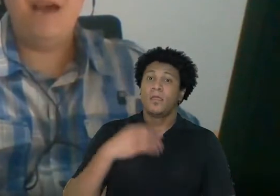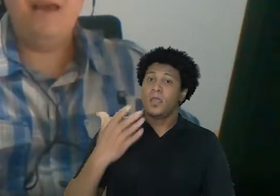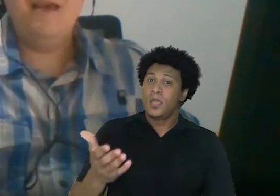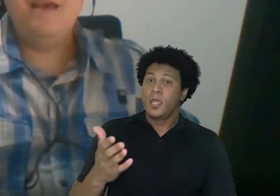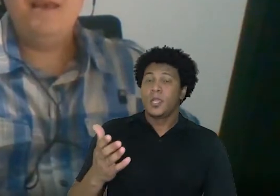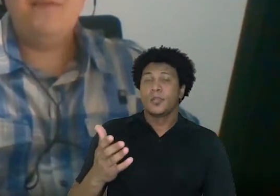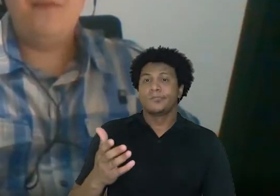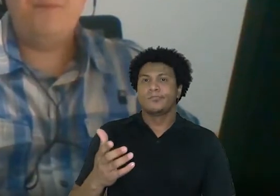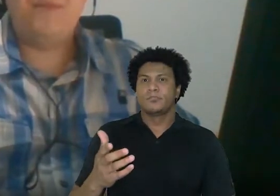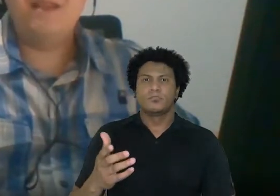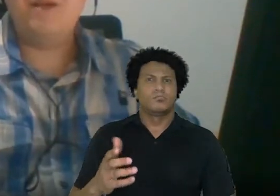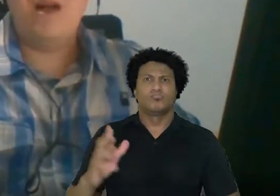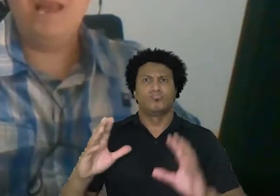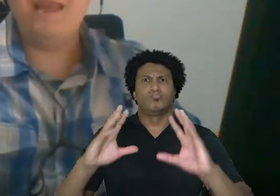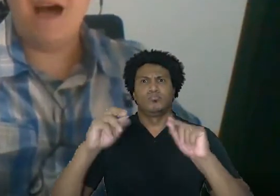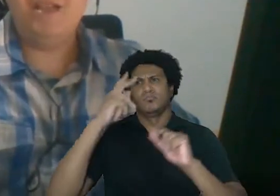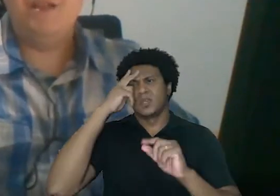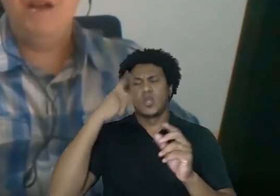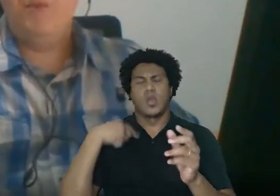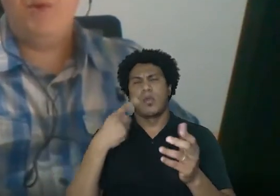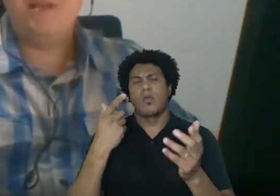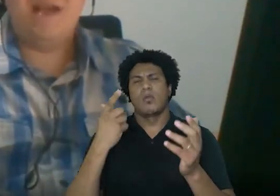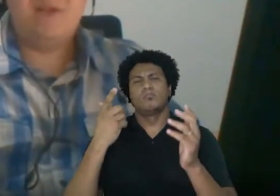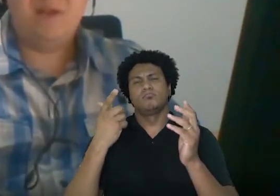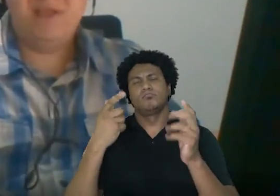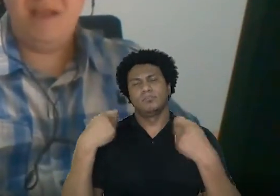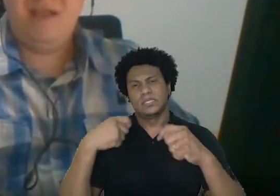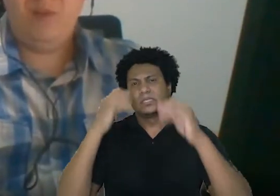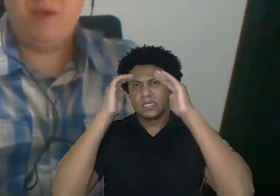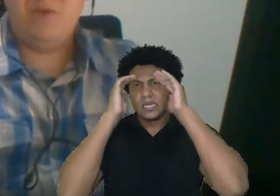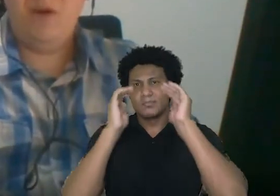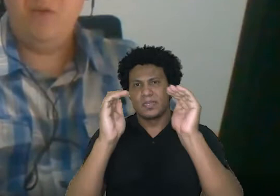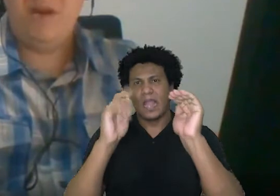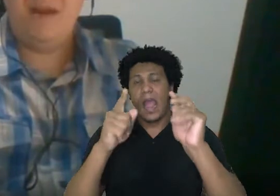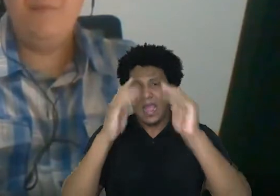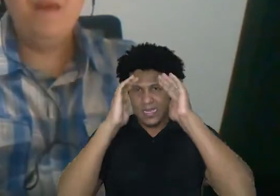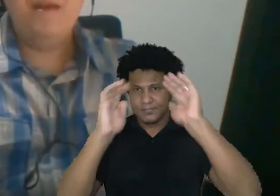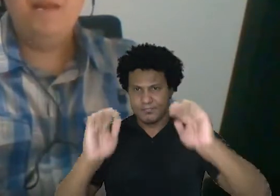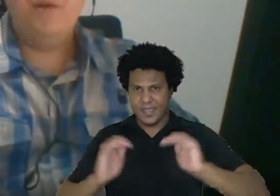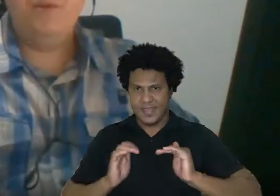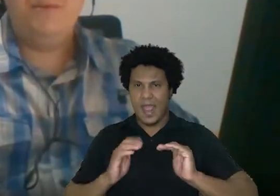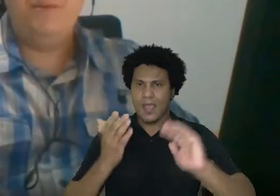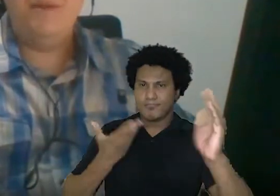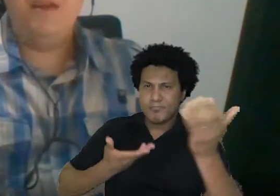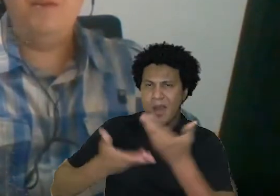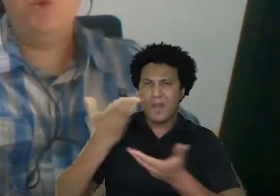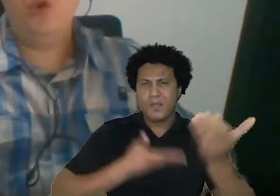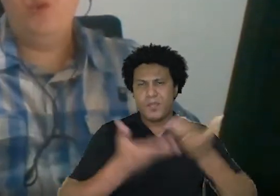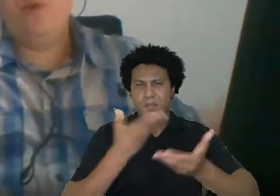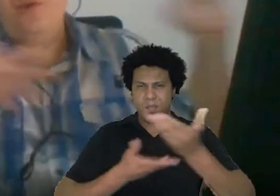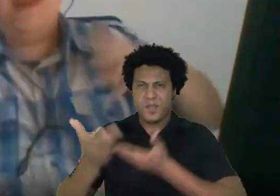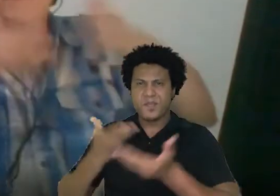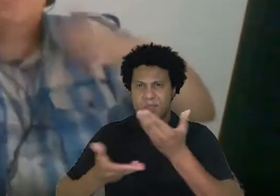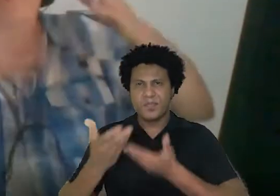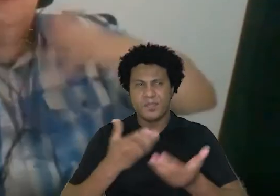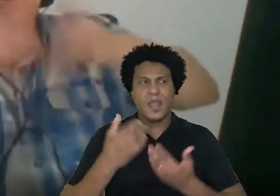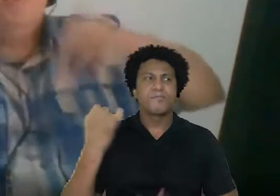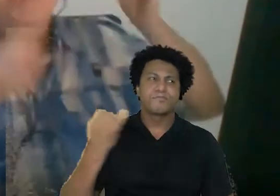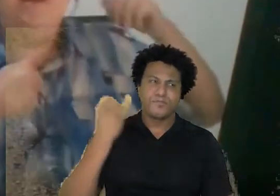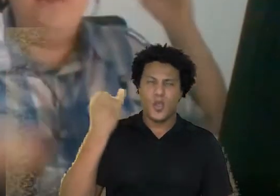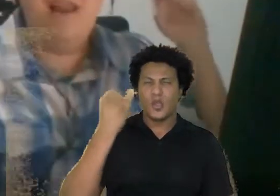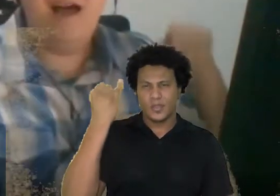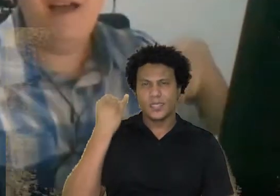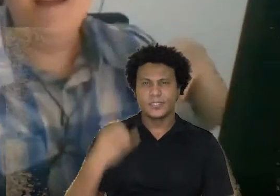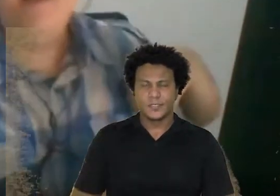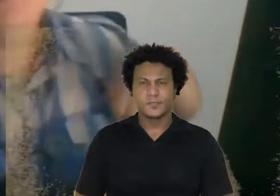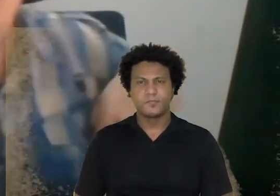enriquecer e que vai trazer qualidade para o acesso que você está dando para a sua obra, né? Não, todo mundo tem que se ouvir, todo